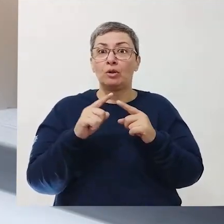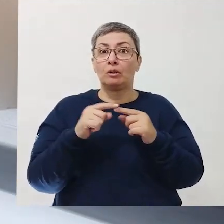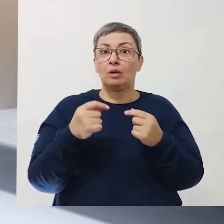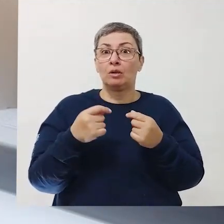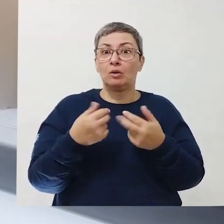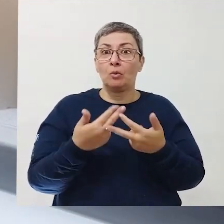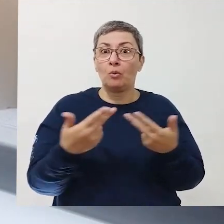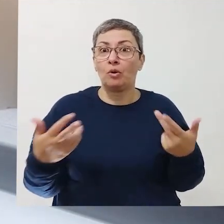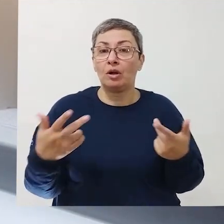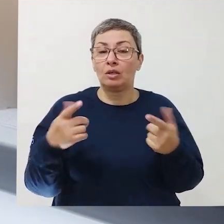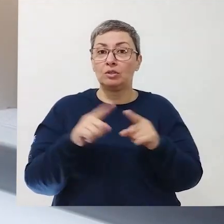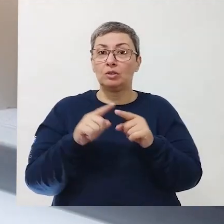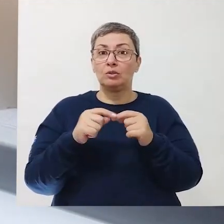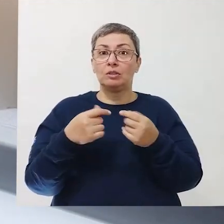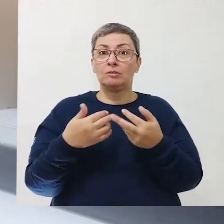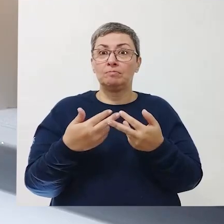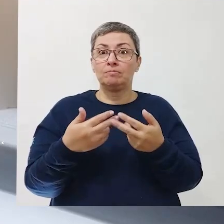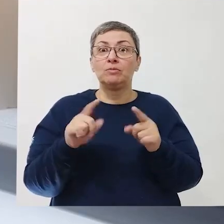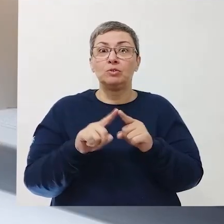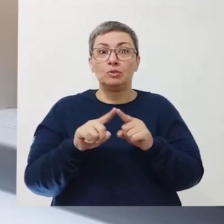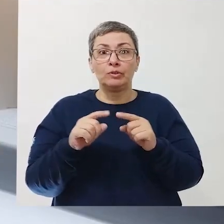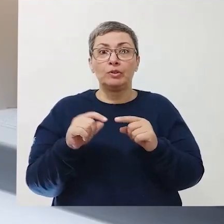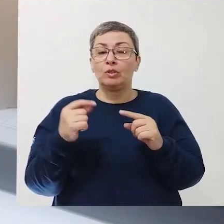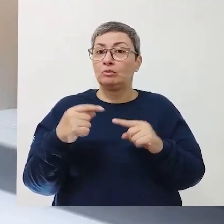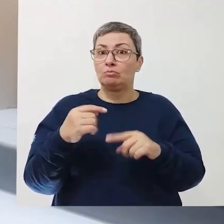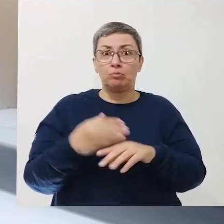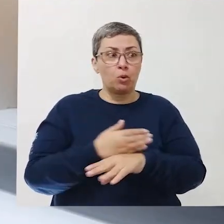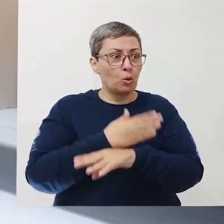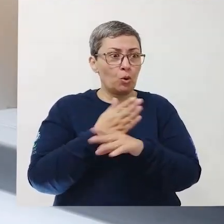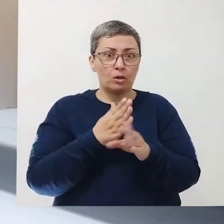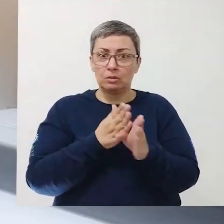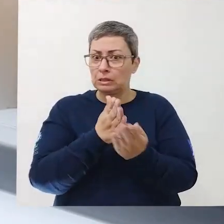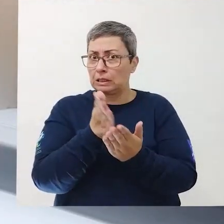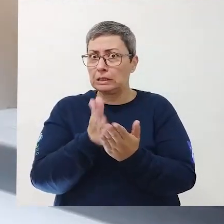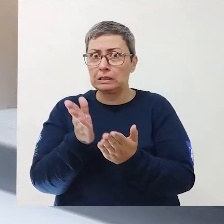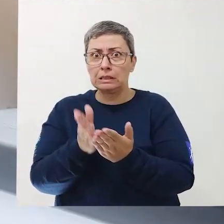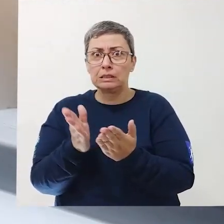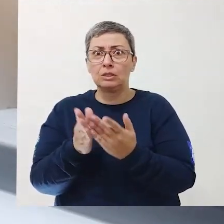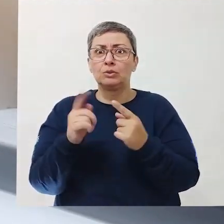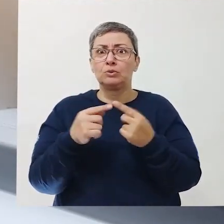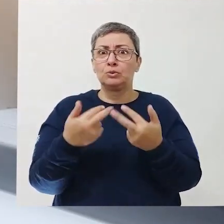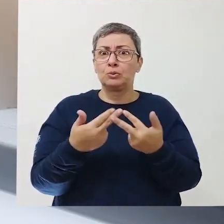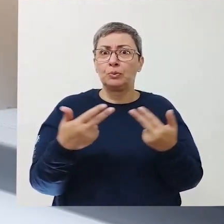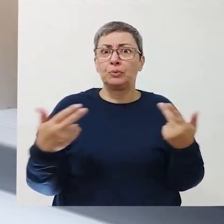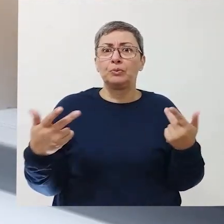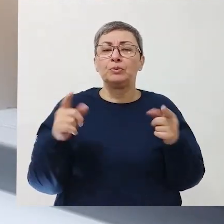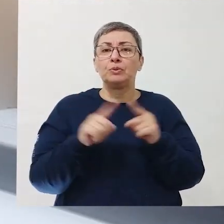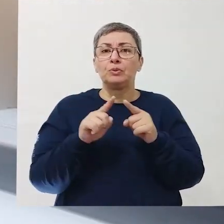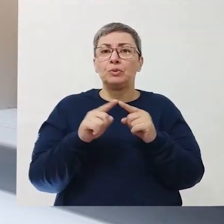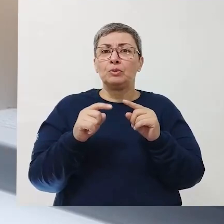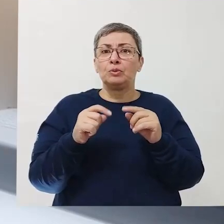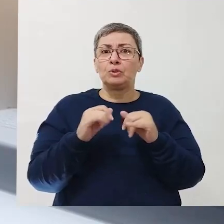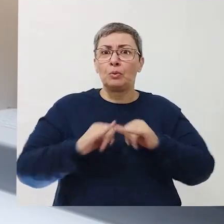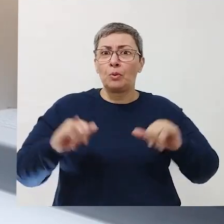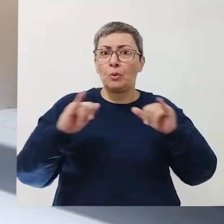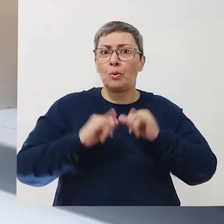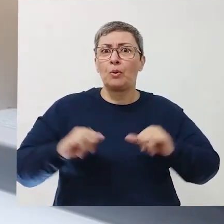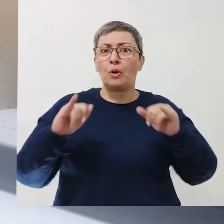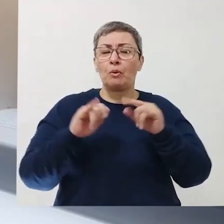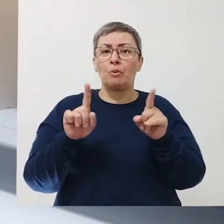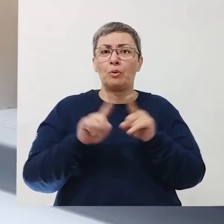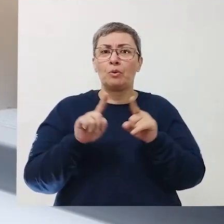vida pessoal A competição do mercado de trabalho Também tornou